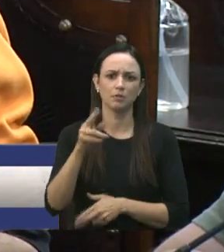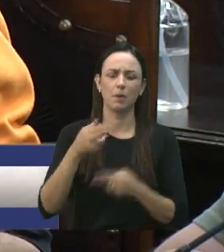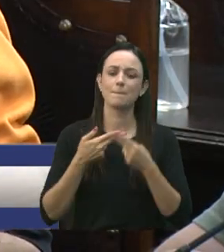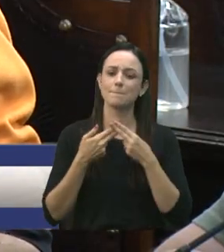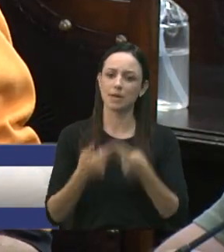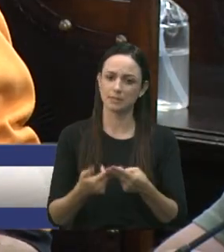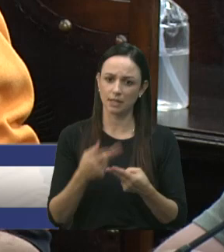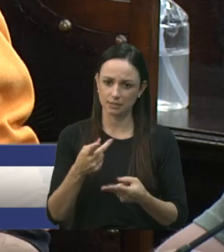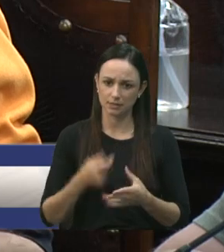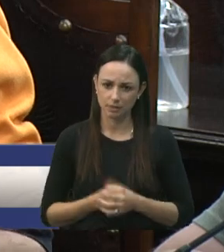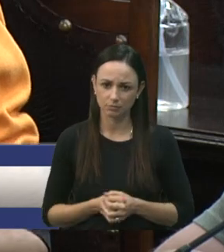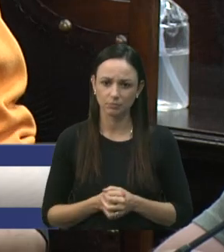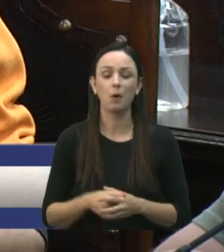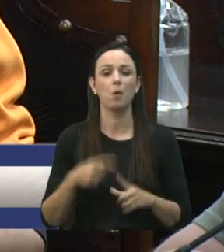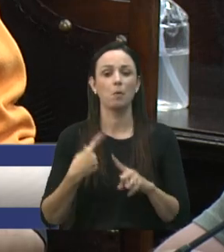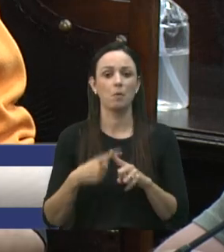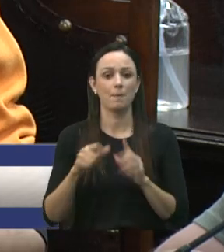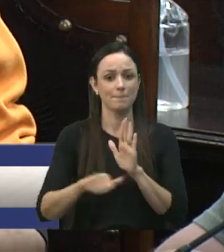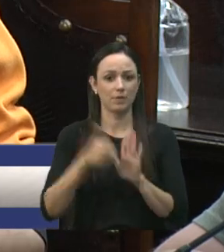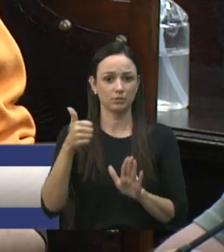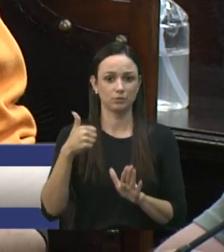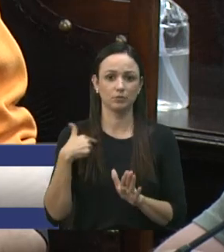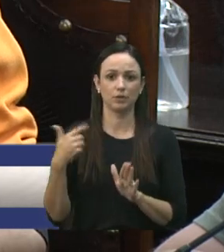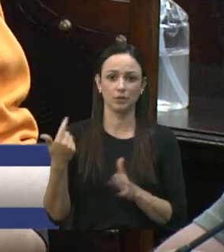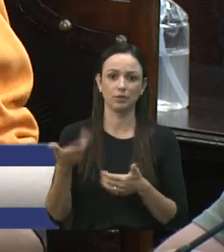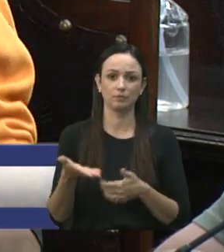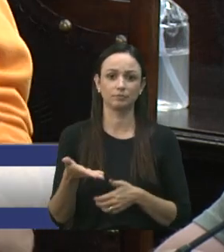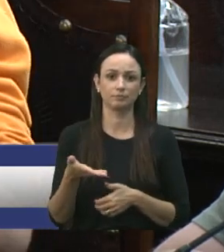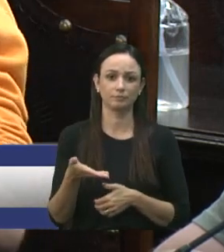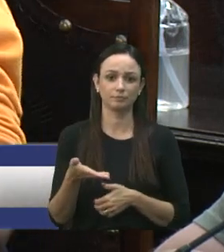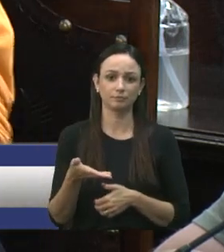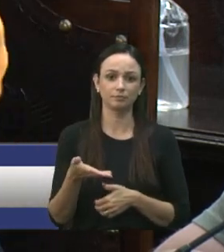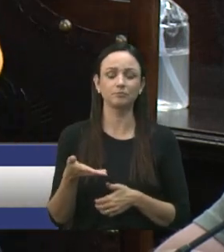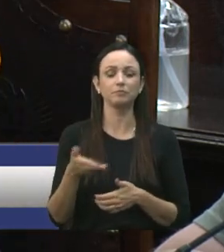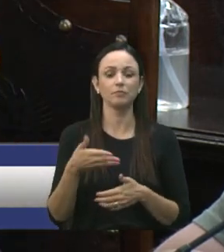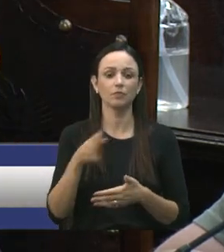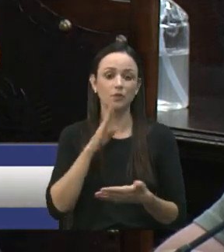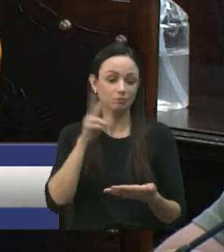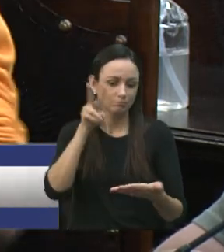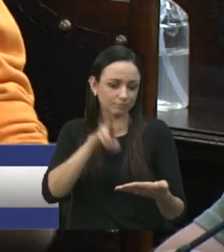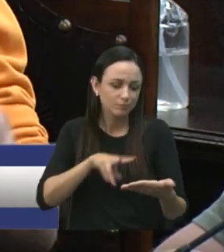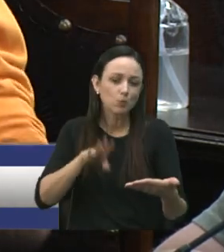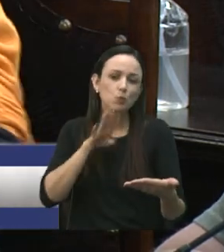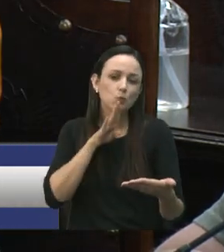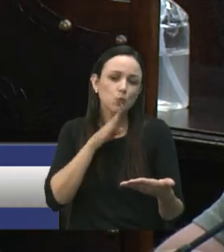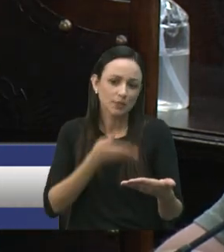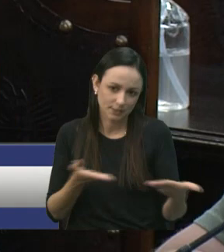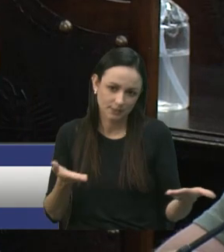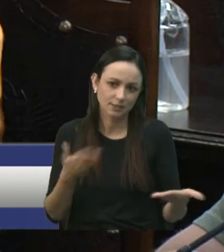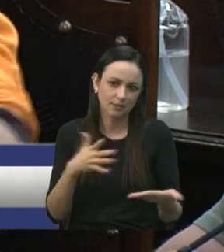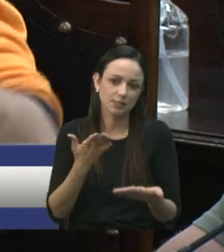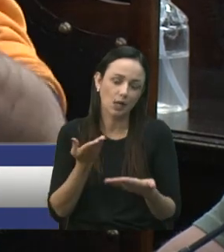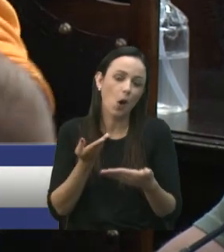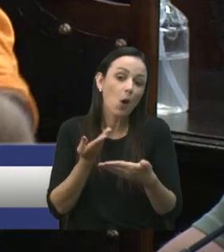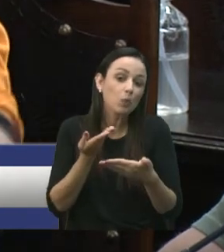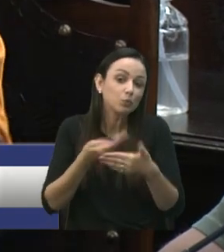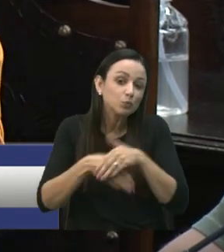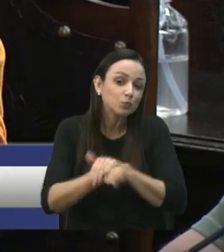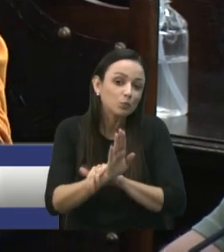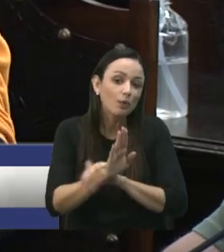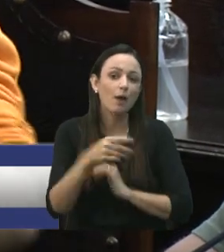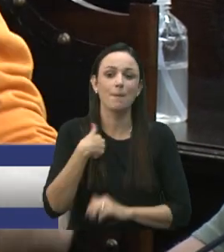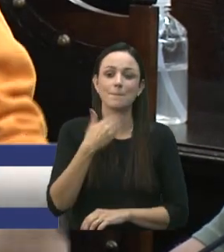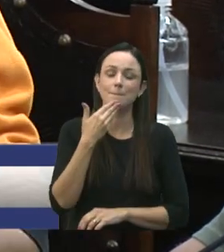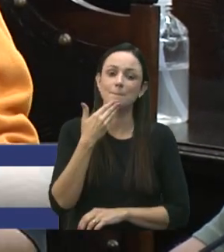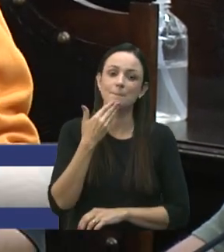paciência, porque, como é a primeira vez que nós estamos tomando conhecimento disso, a gente vai precisar se acostumar. Mas eu peço para que o